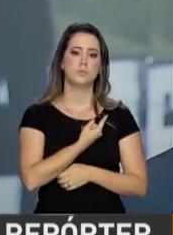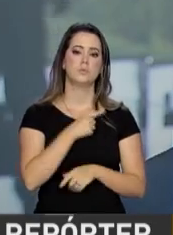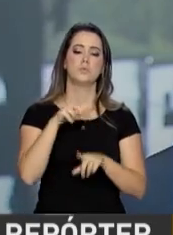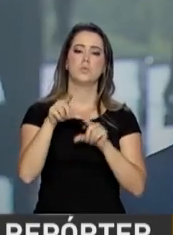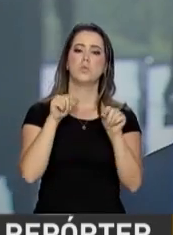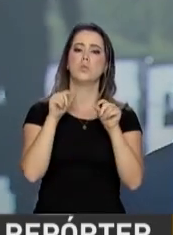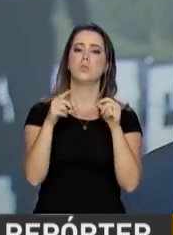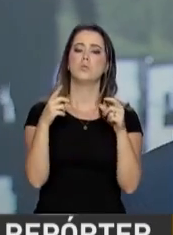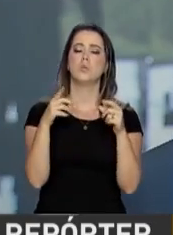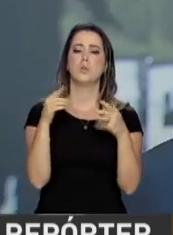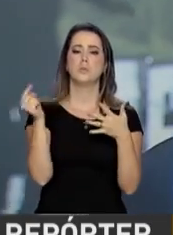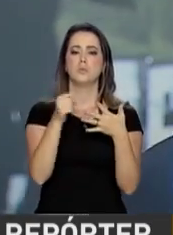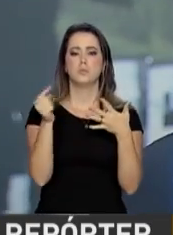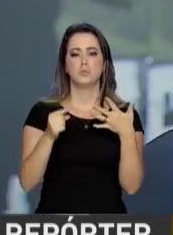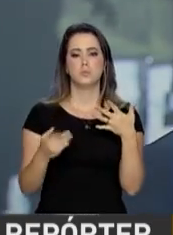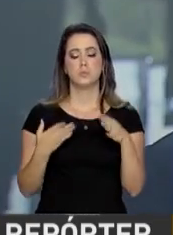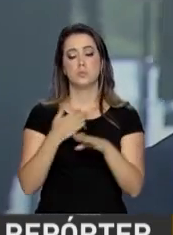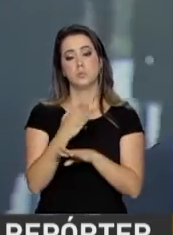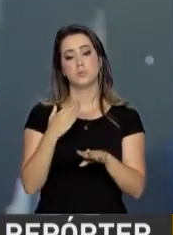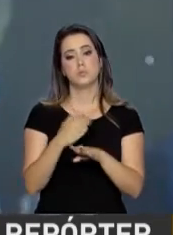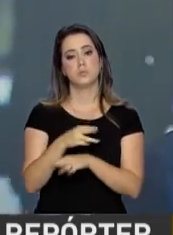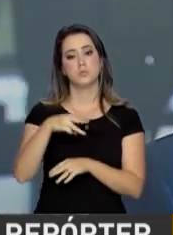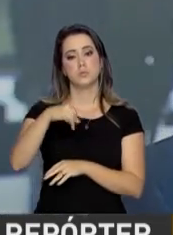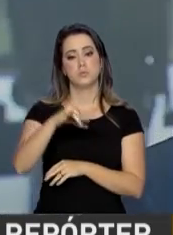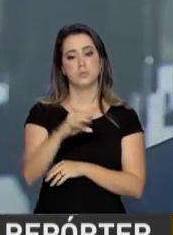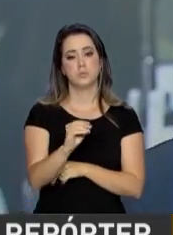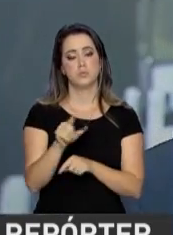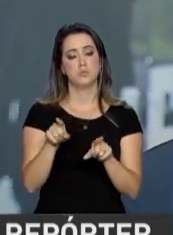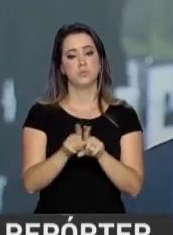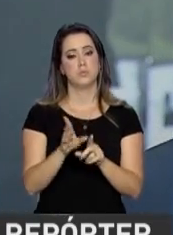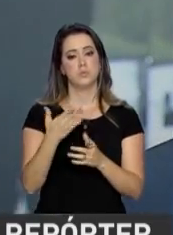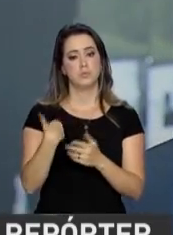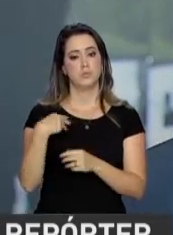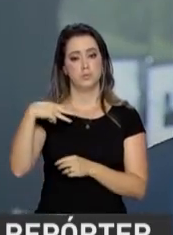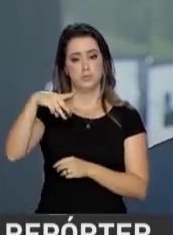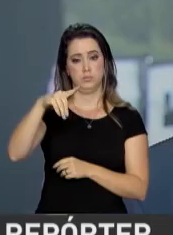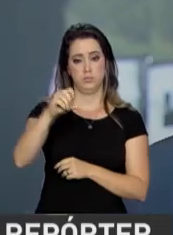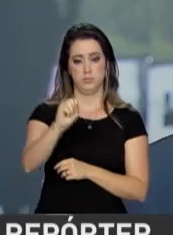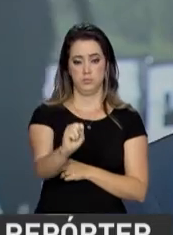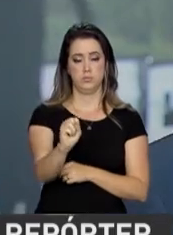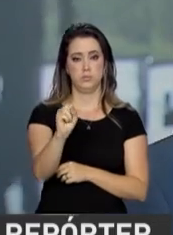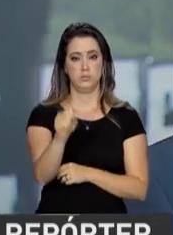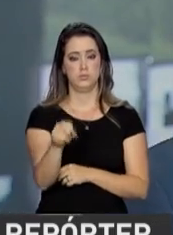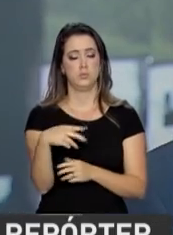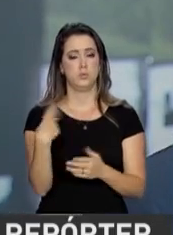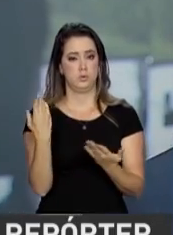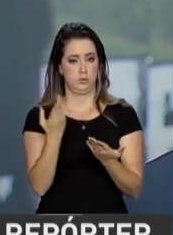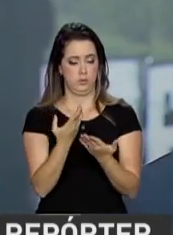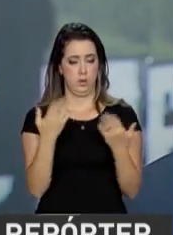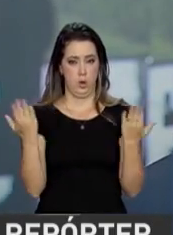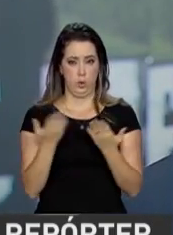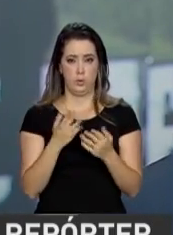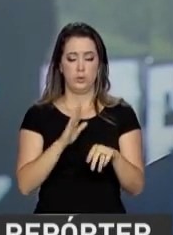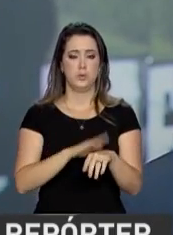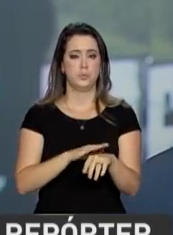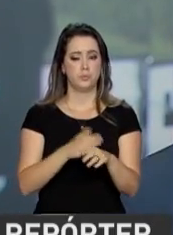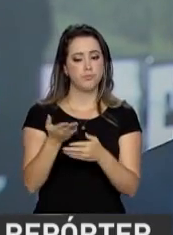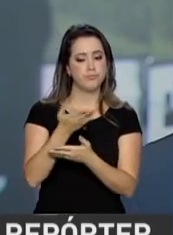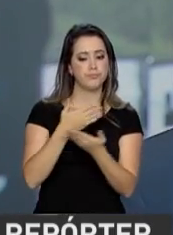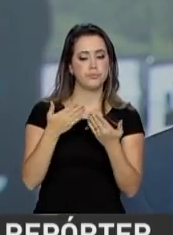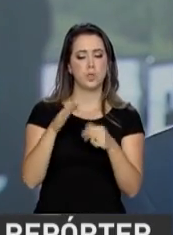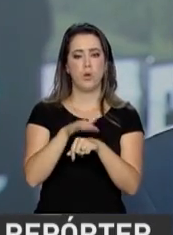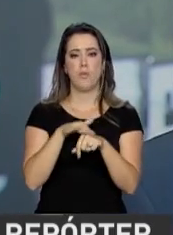cronograma de interiorização para o mês de maio o mds neste momento está negociando com várias capitais do país